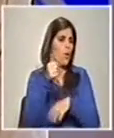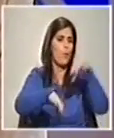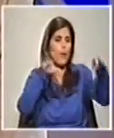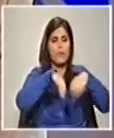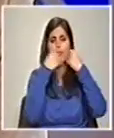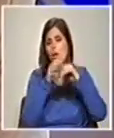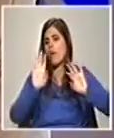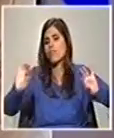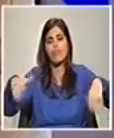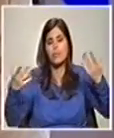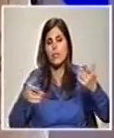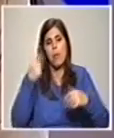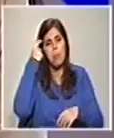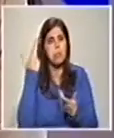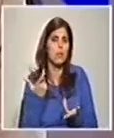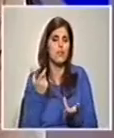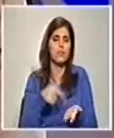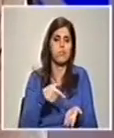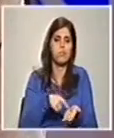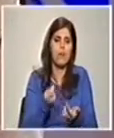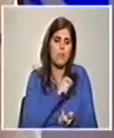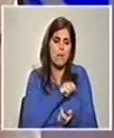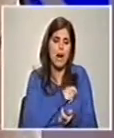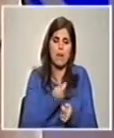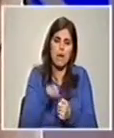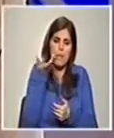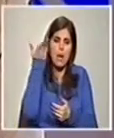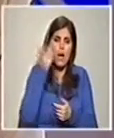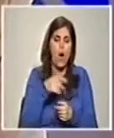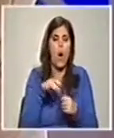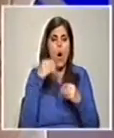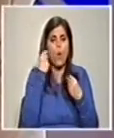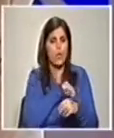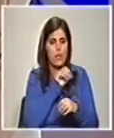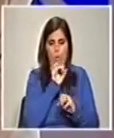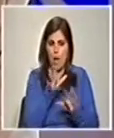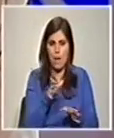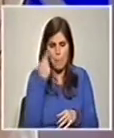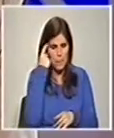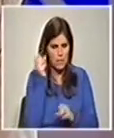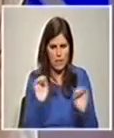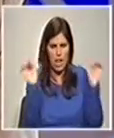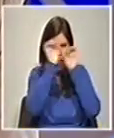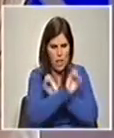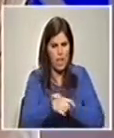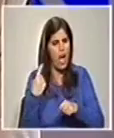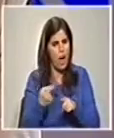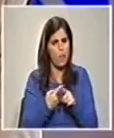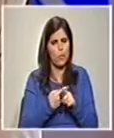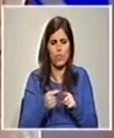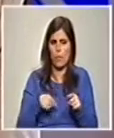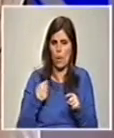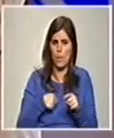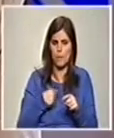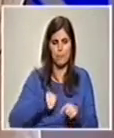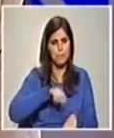não estamos a contar que isso nos vai ser aumentado no ordenado ou que vai vir aqui algum tipo de problema. Portanto, pelo contrário, há de facto uma motivação e nós sentimos